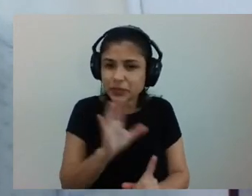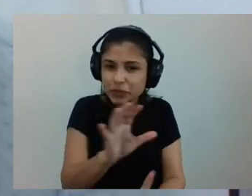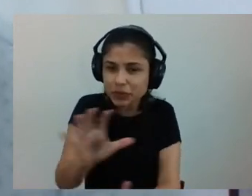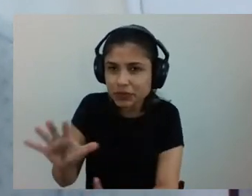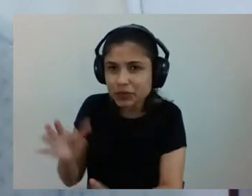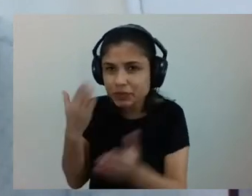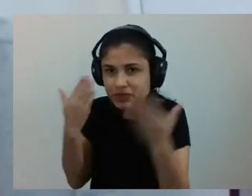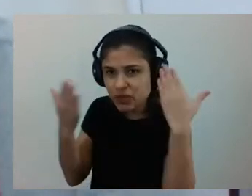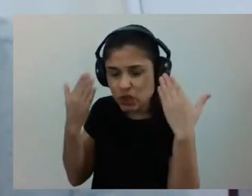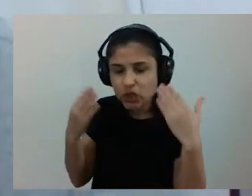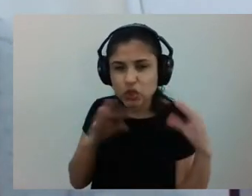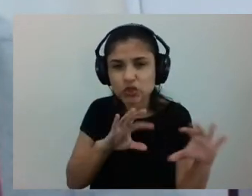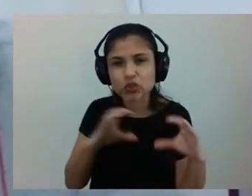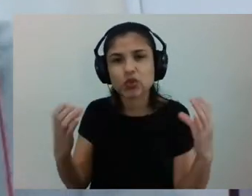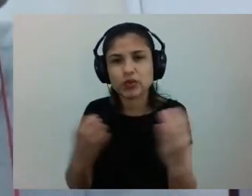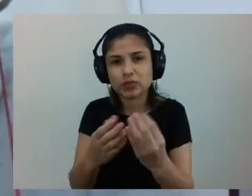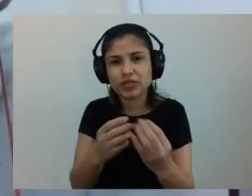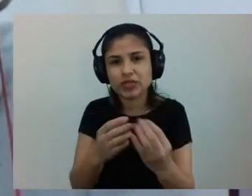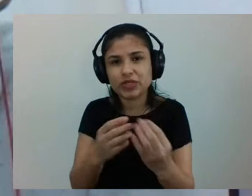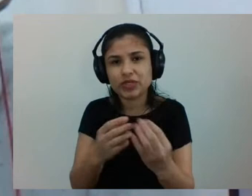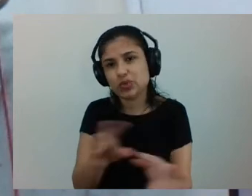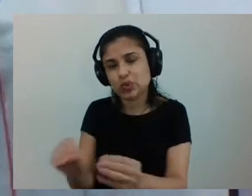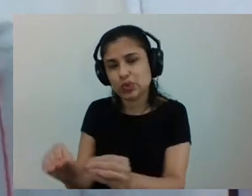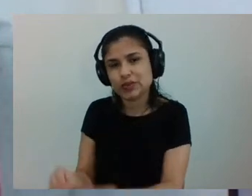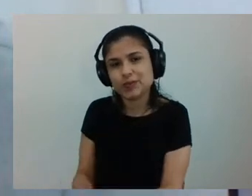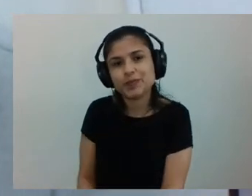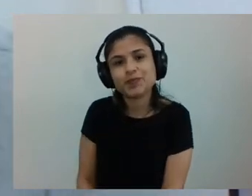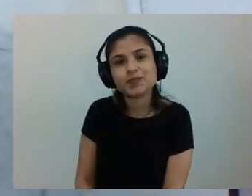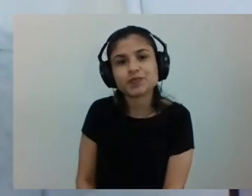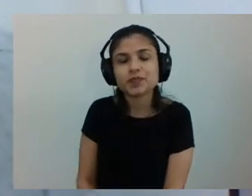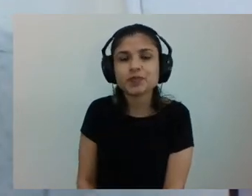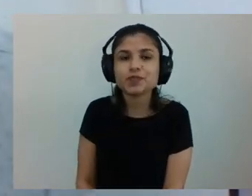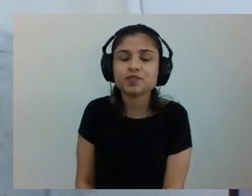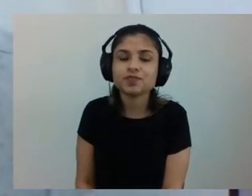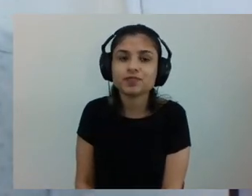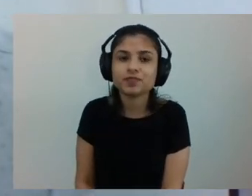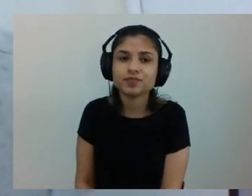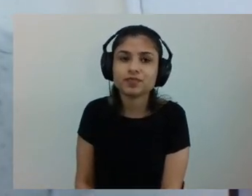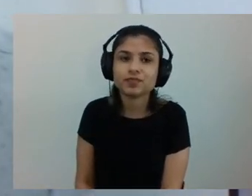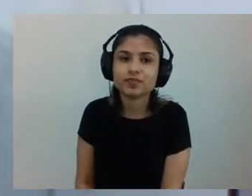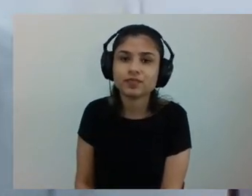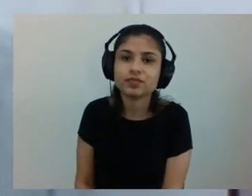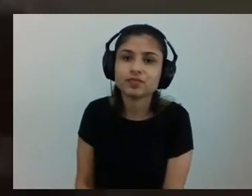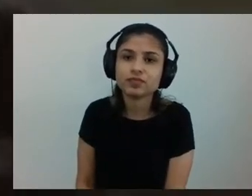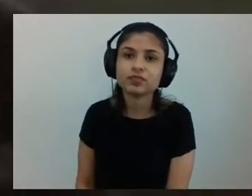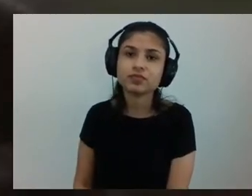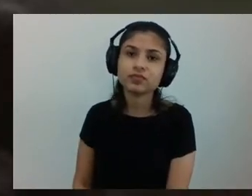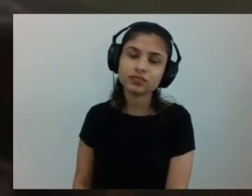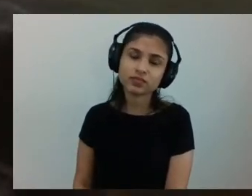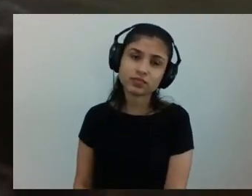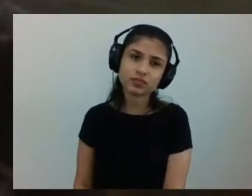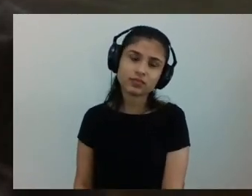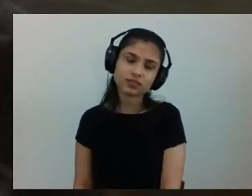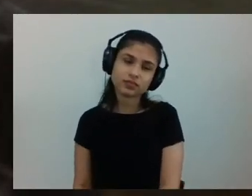toda a comunidade. Obrigado. Ok, obrigada.